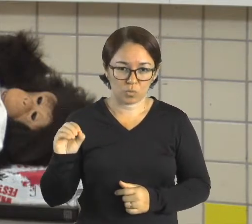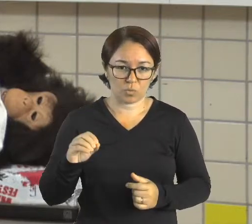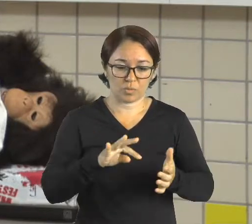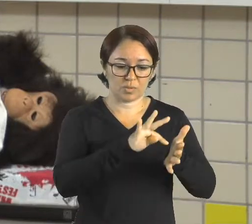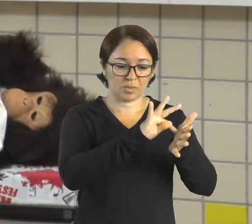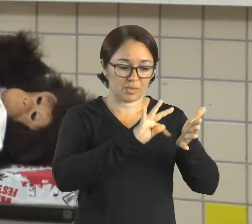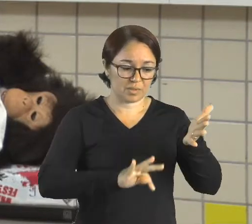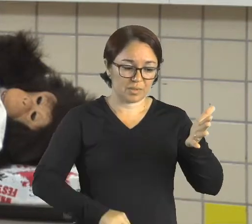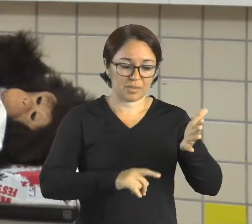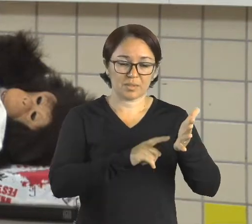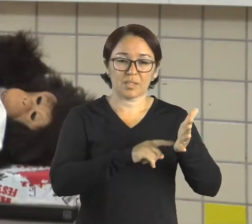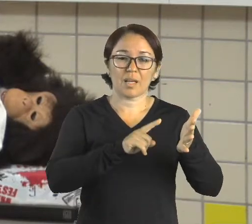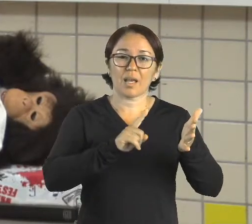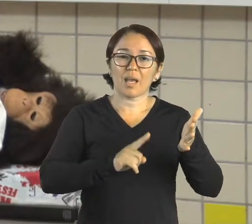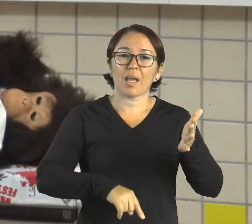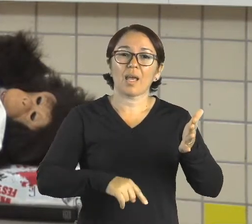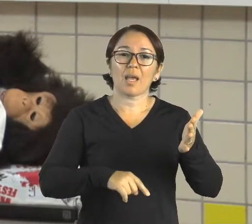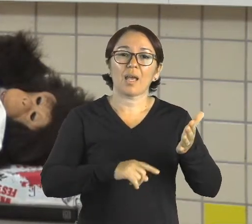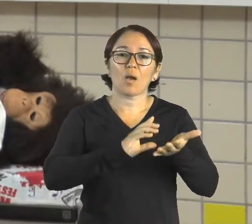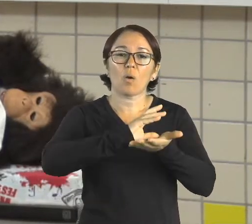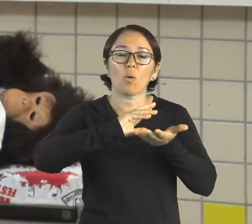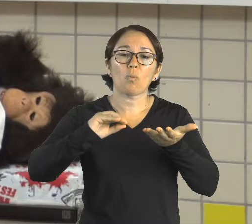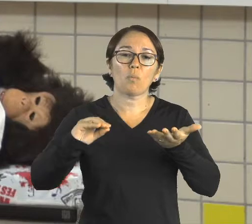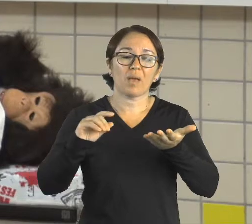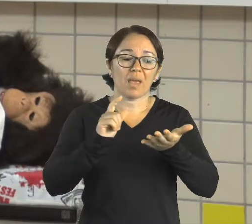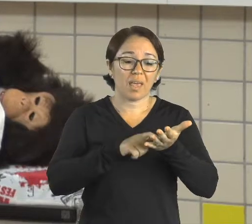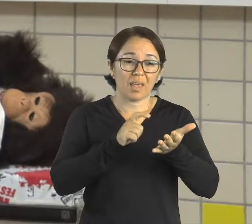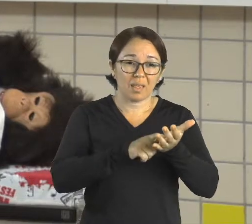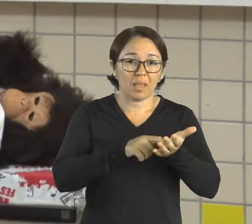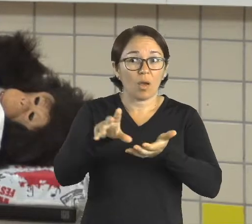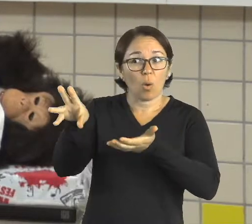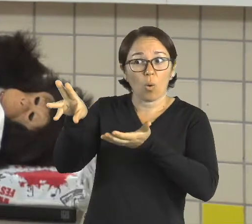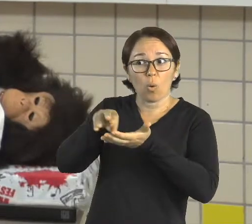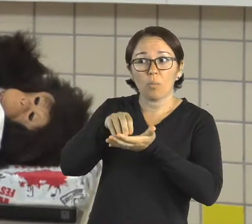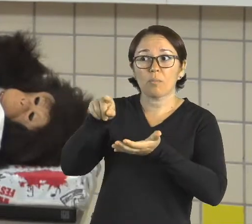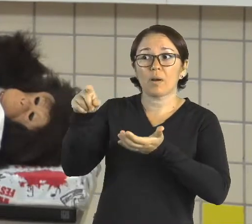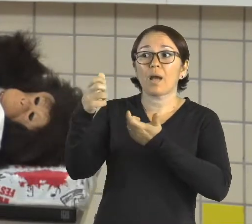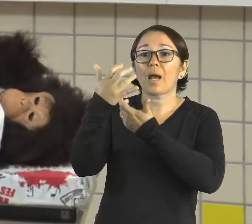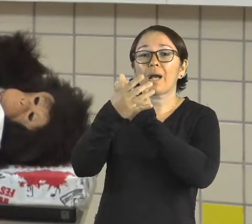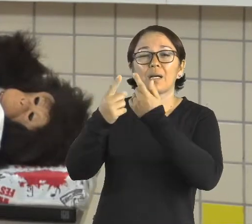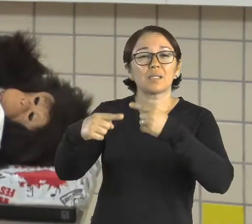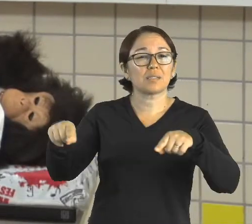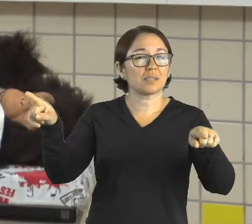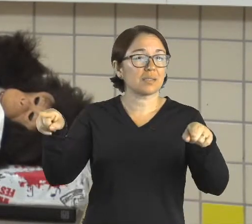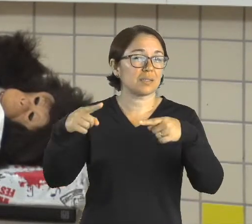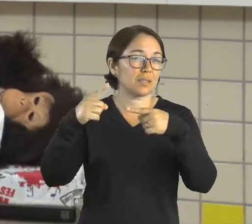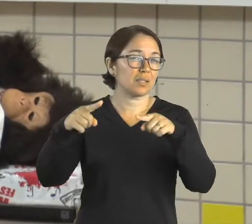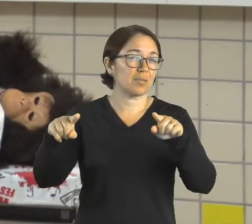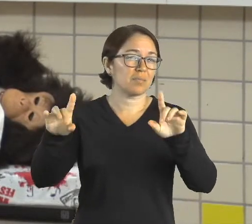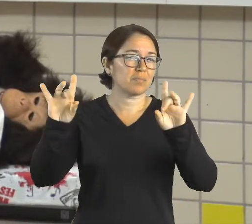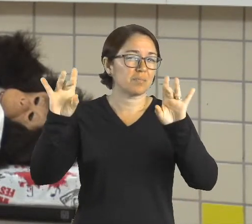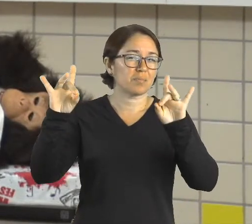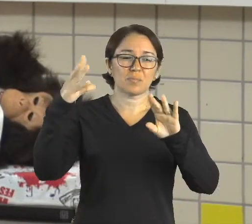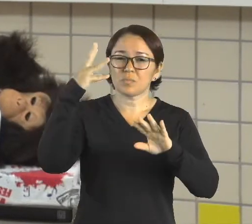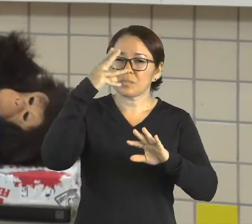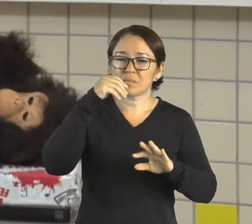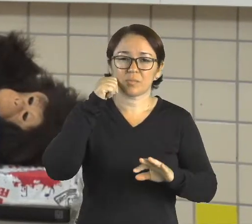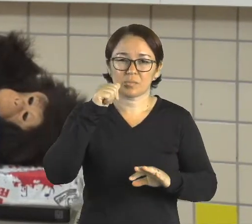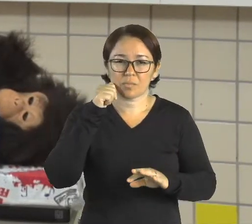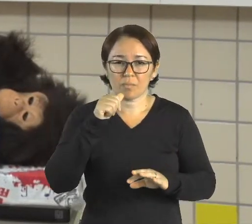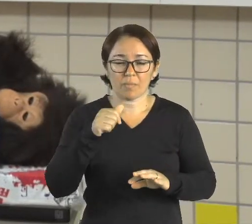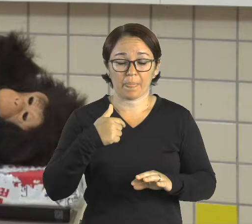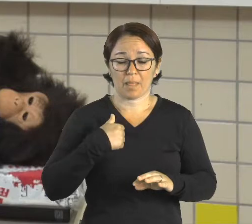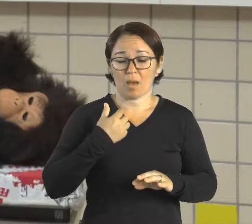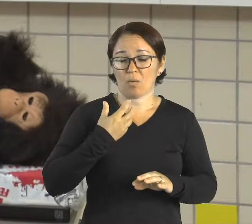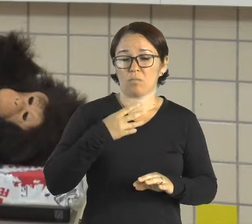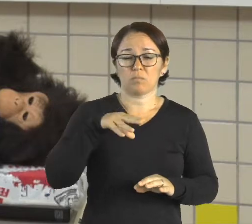Bia Bedran, certo? E aí eu já vou avisando, não sou cantora. Então, assim, eu canto daqui do meu jeito e vocês